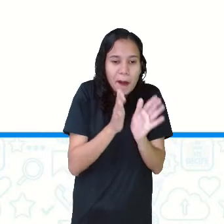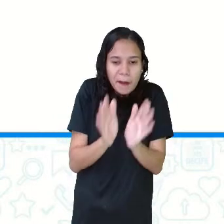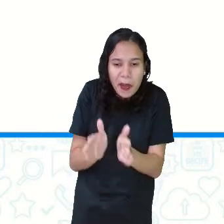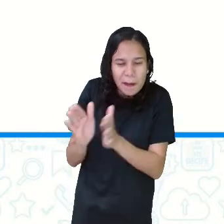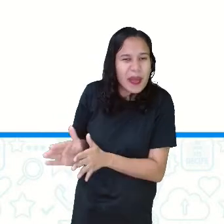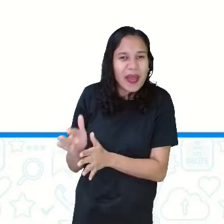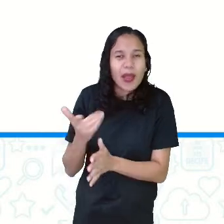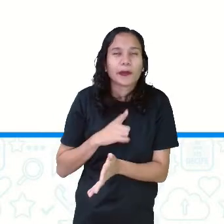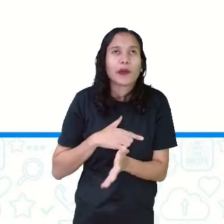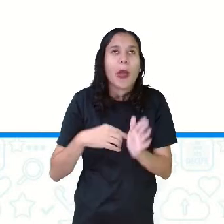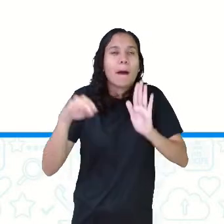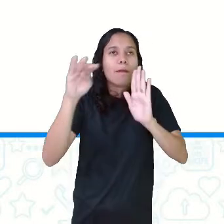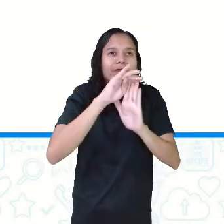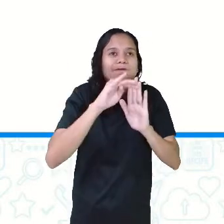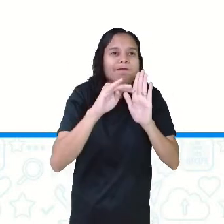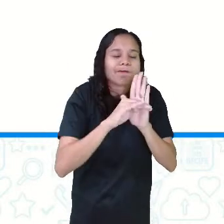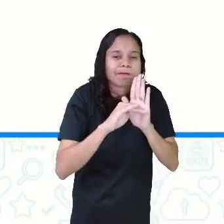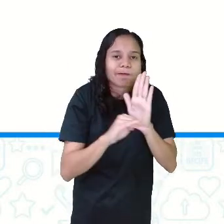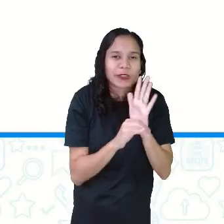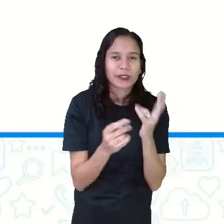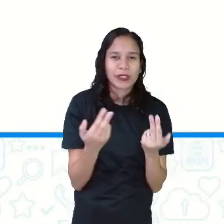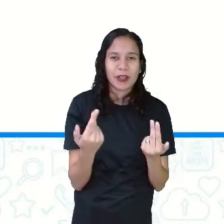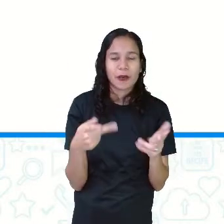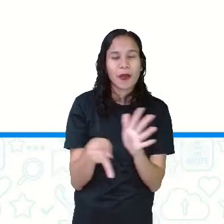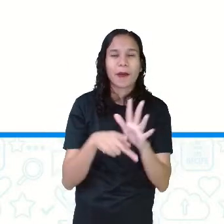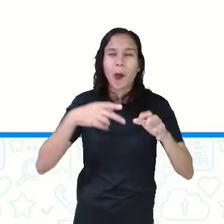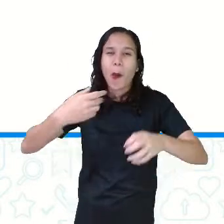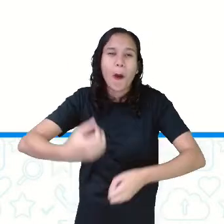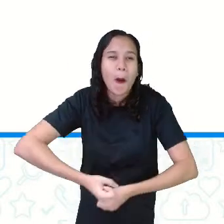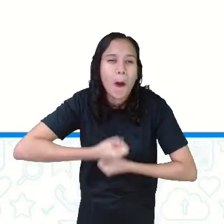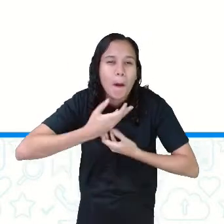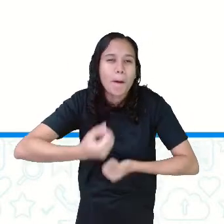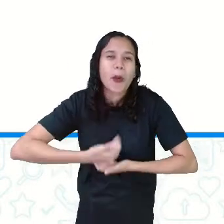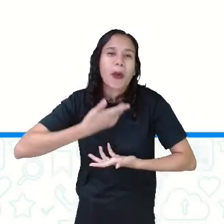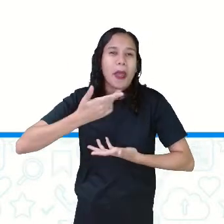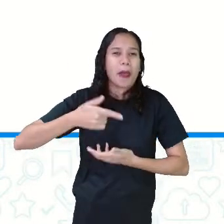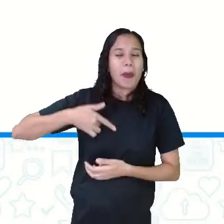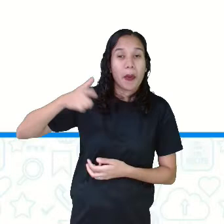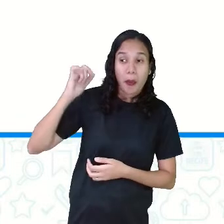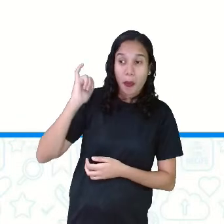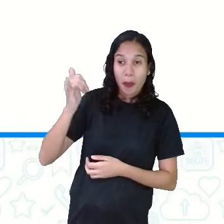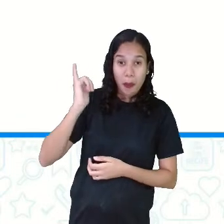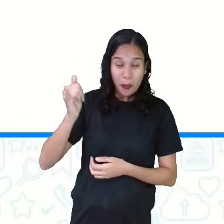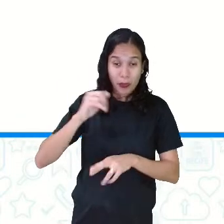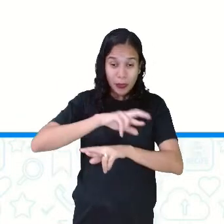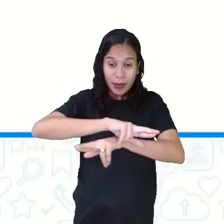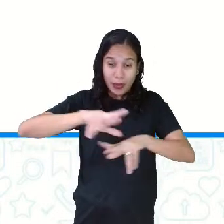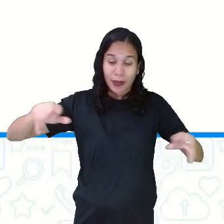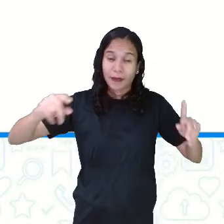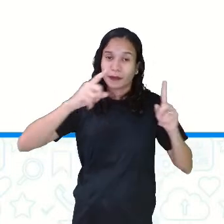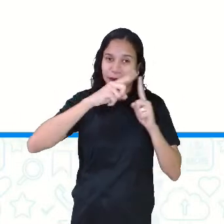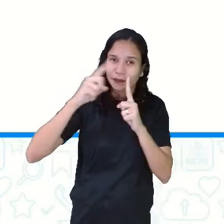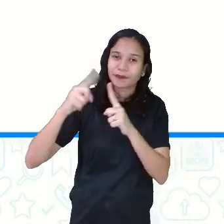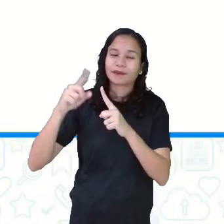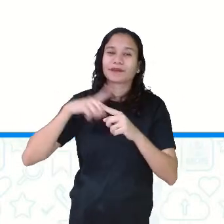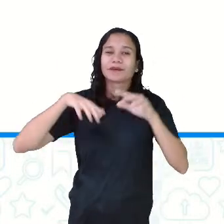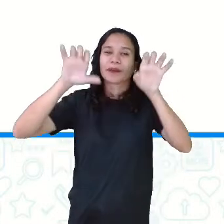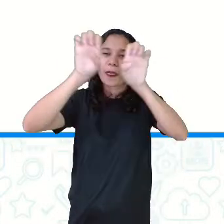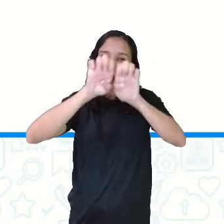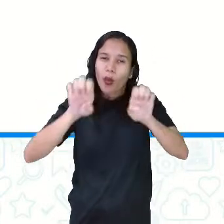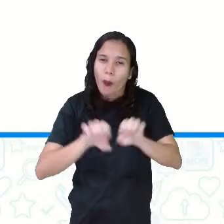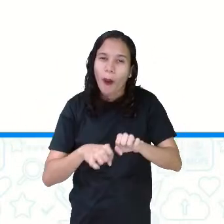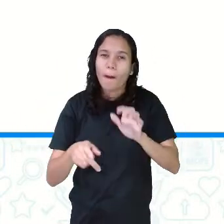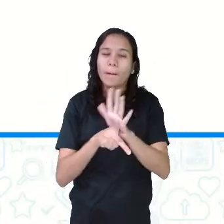tão amarrada, não é? Como seria um poema, um conto, que mesmo tendo vários tipos de contos, tem aquela estrutura